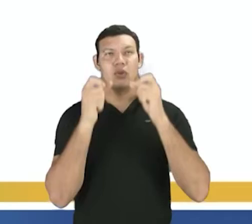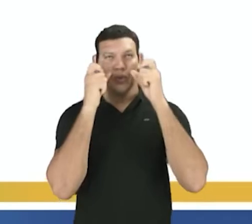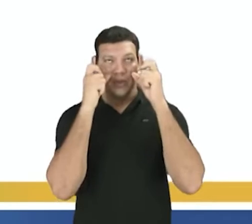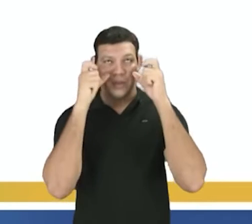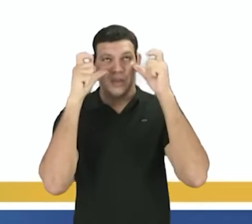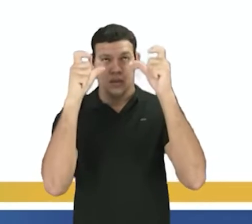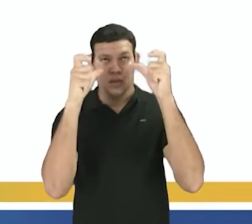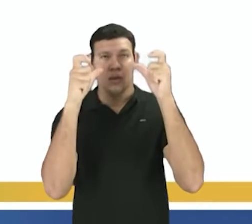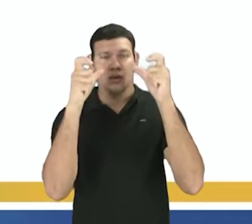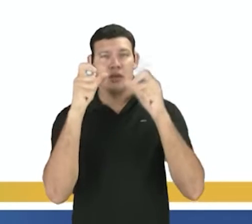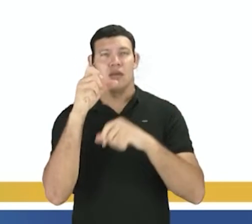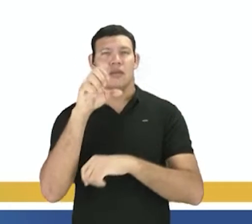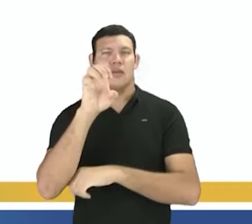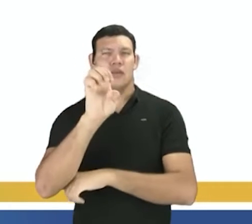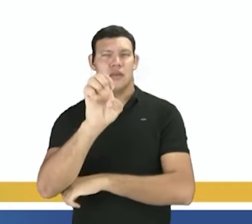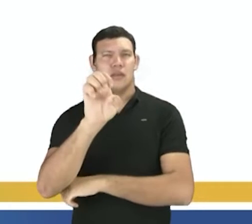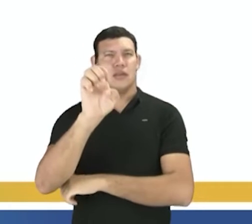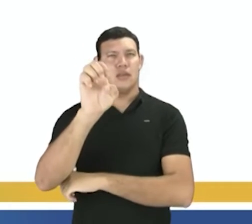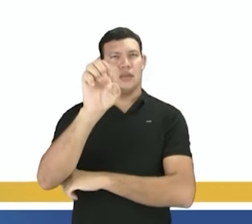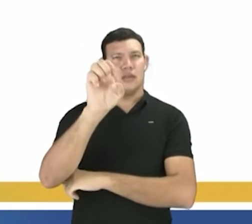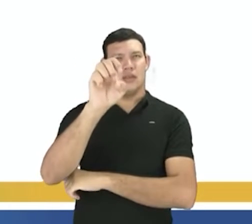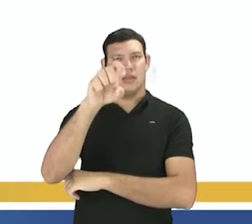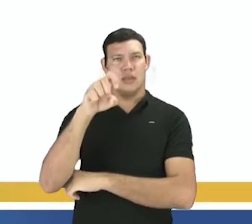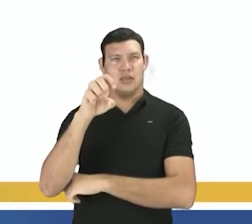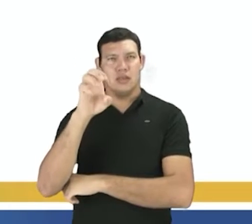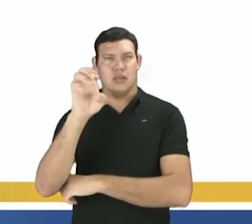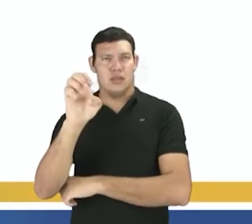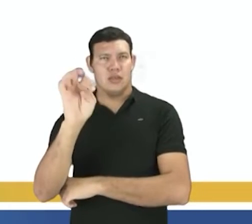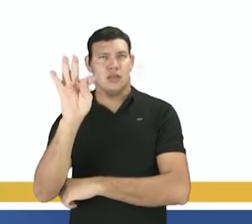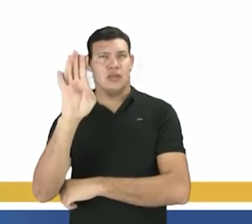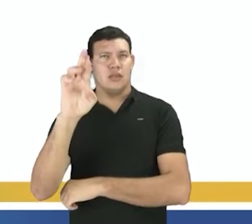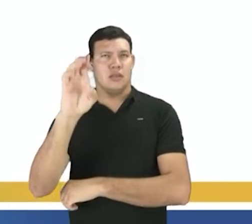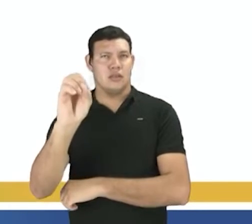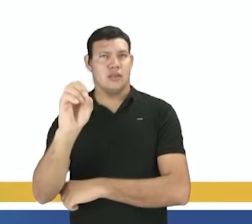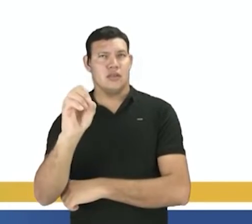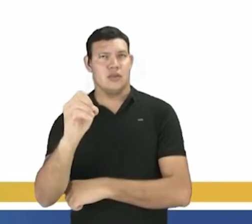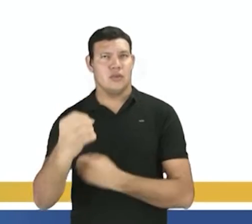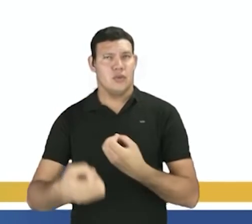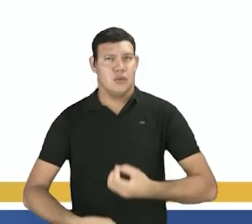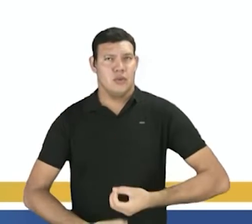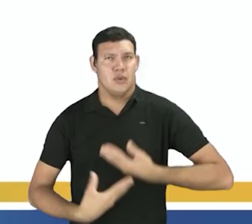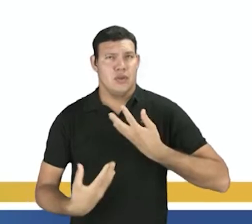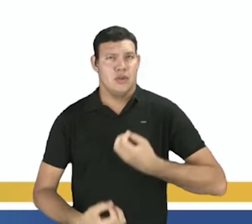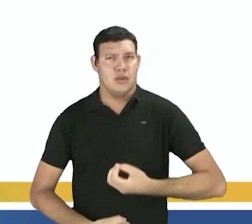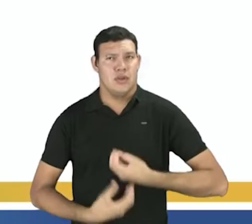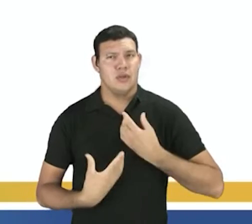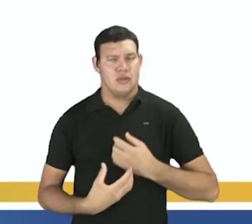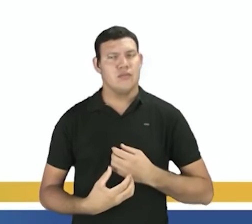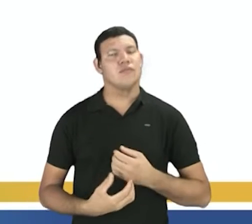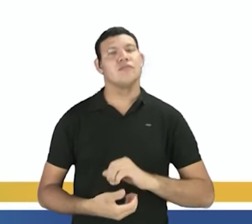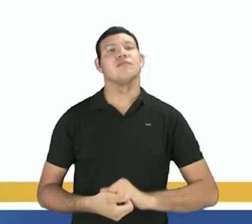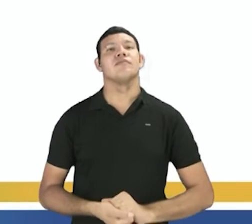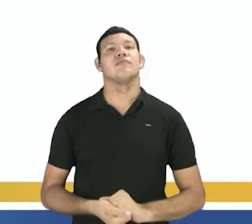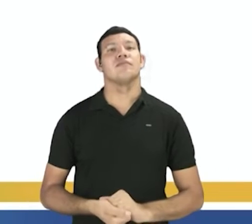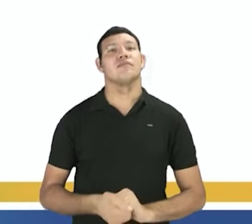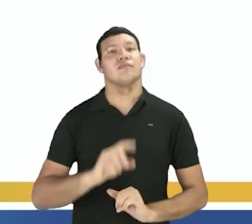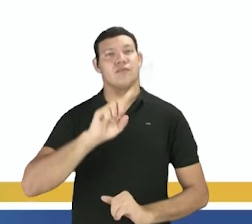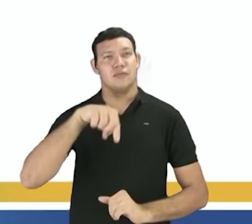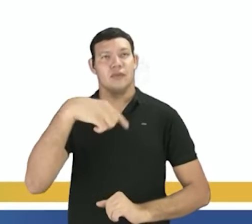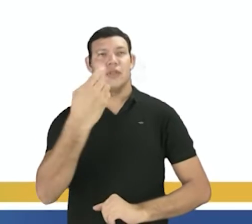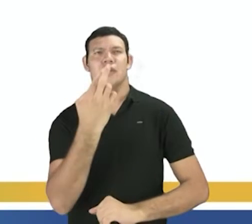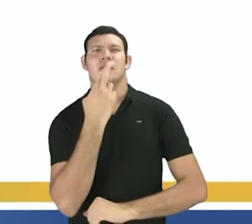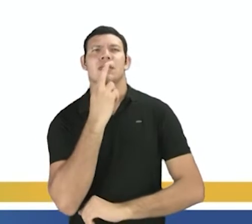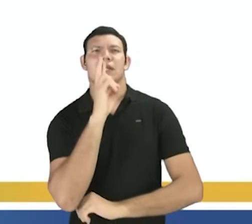Atenha-se aos excertos poéticos em evidência, ou seja, trechos poéticos em evidência, e em